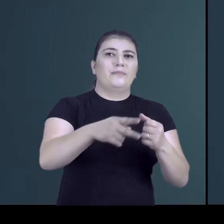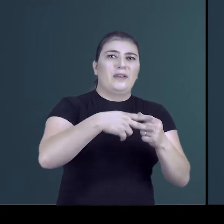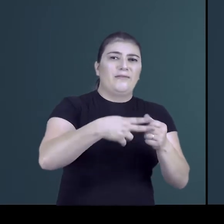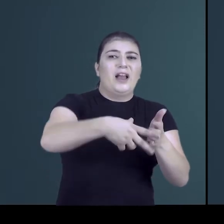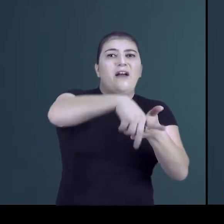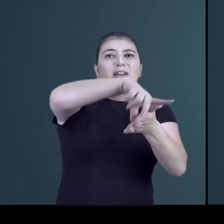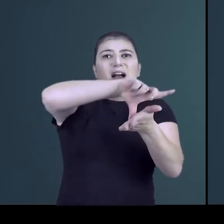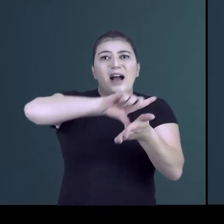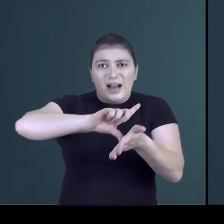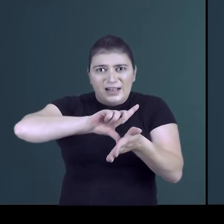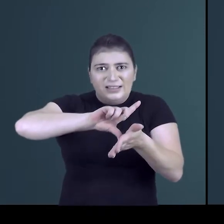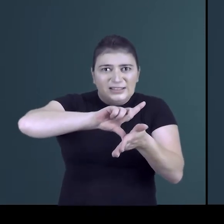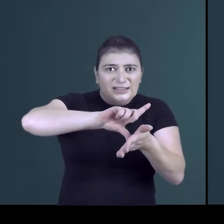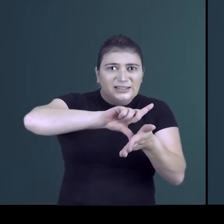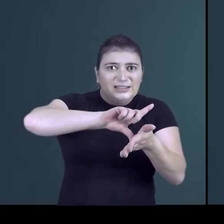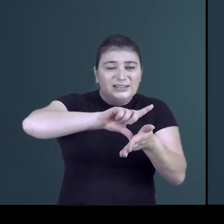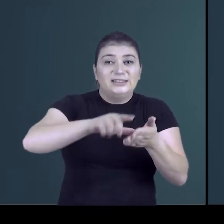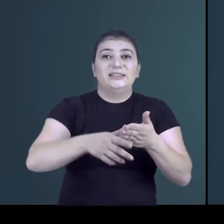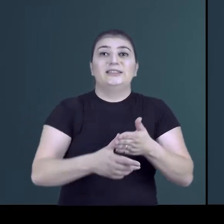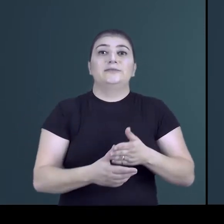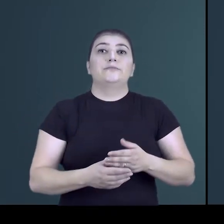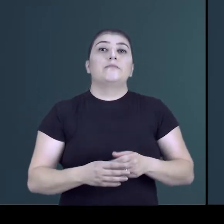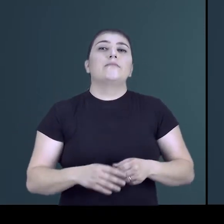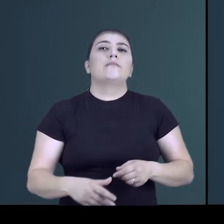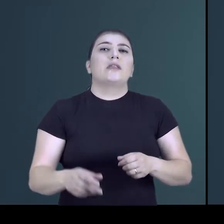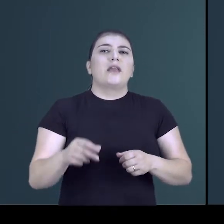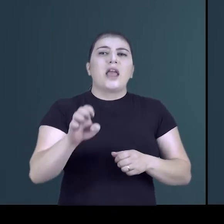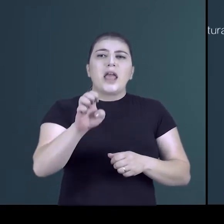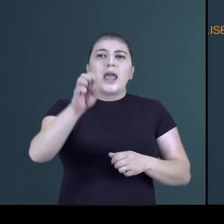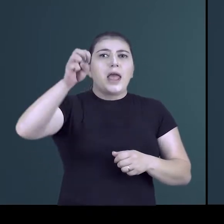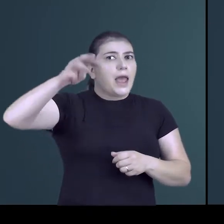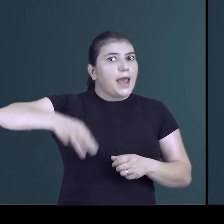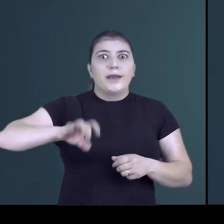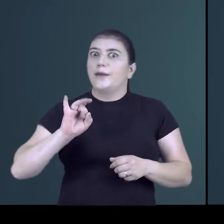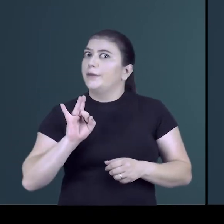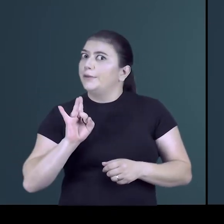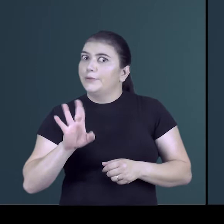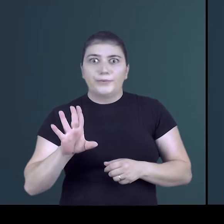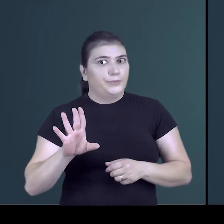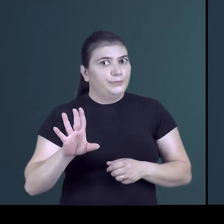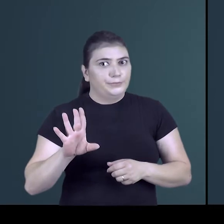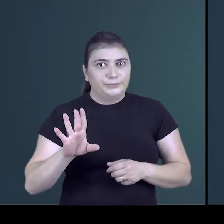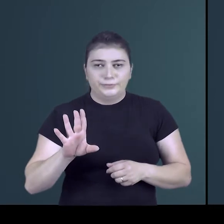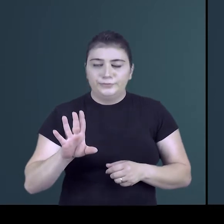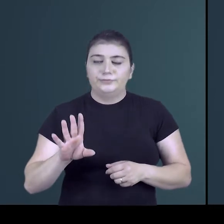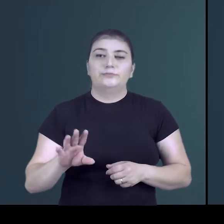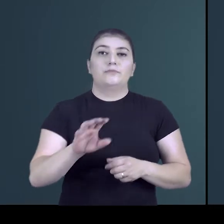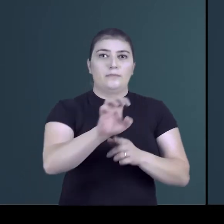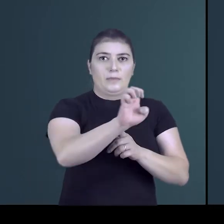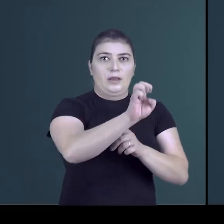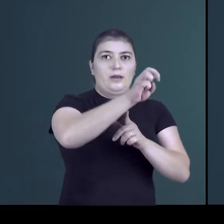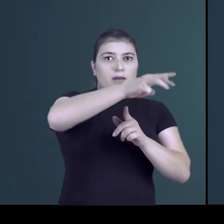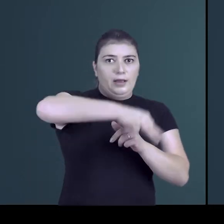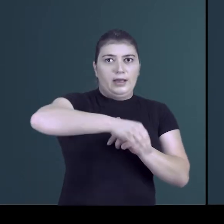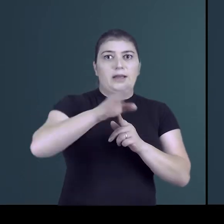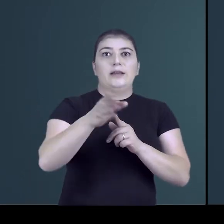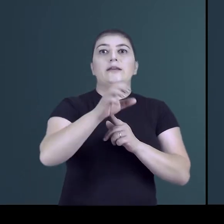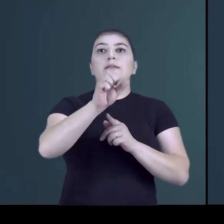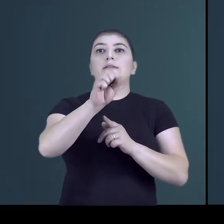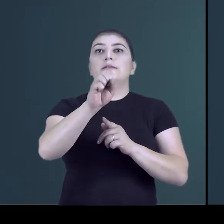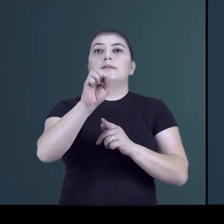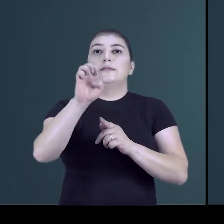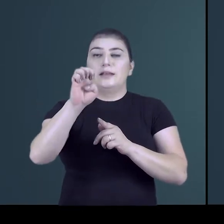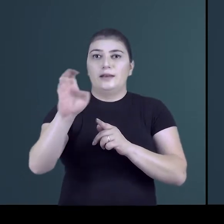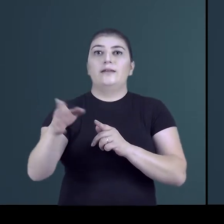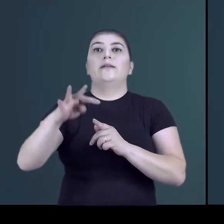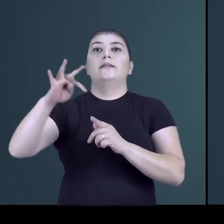é, antes. Só funciona como a preposição em. Um exemplo, em se tratando de atividade,